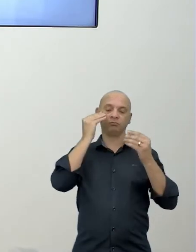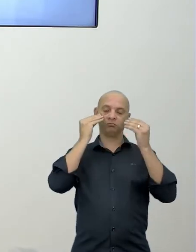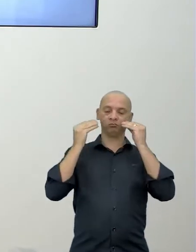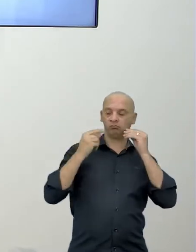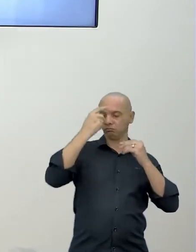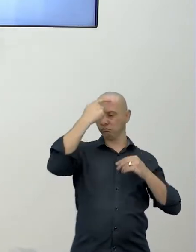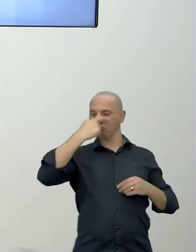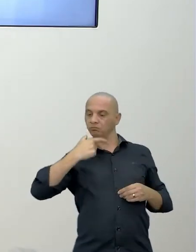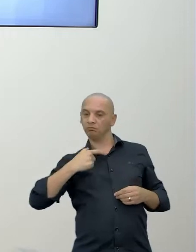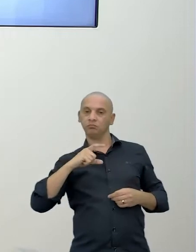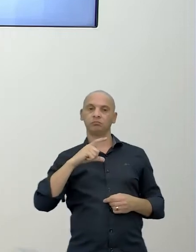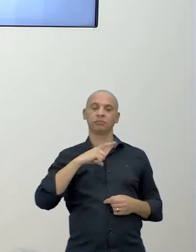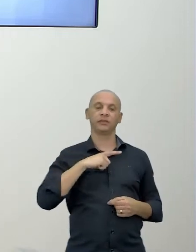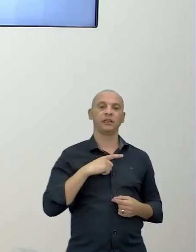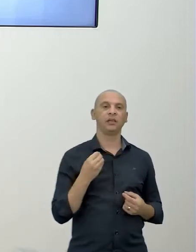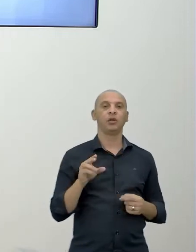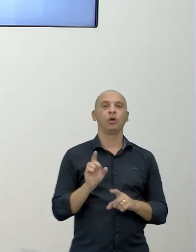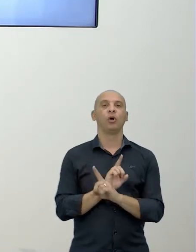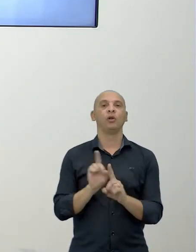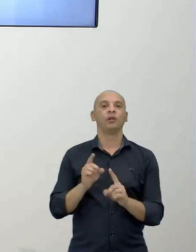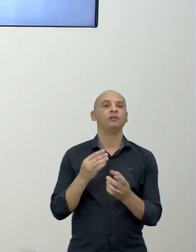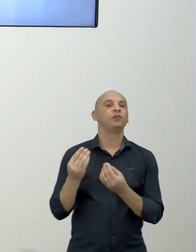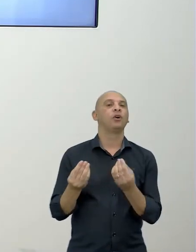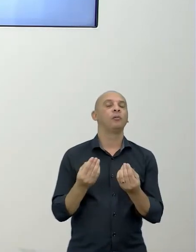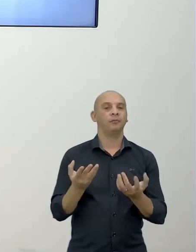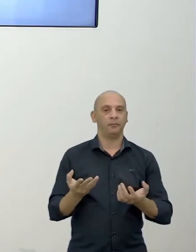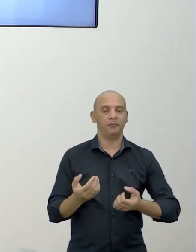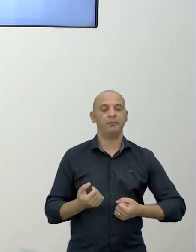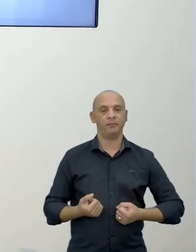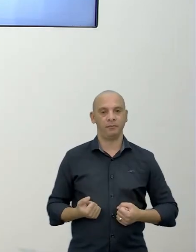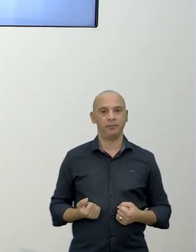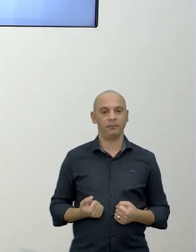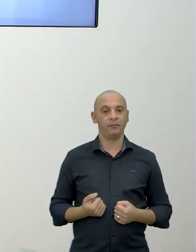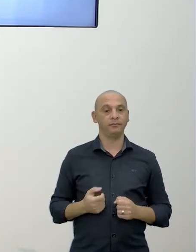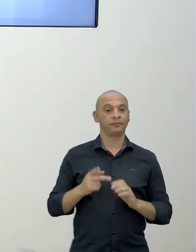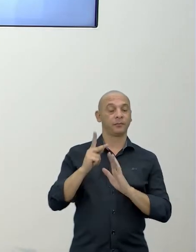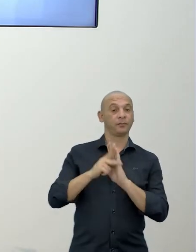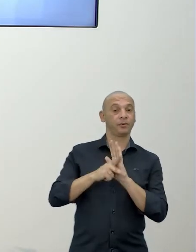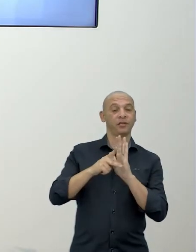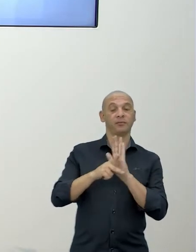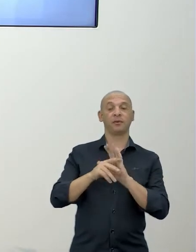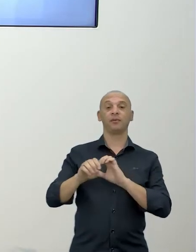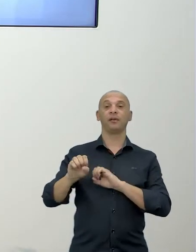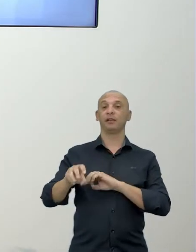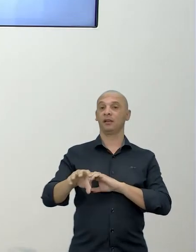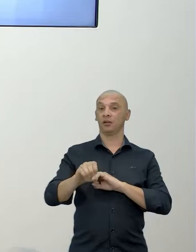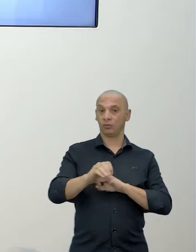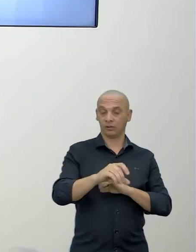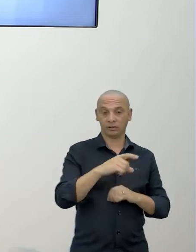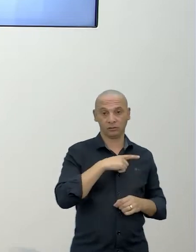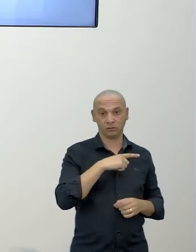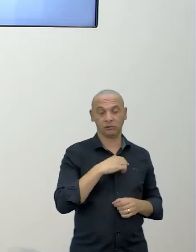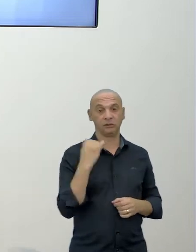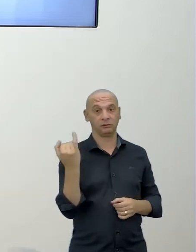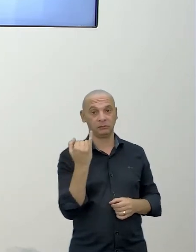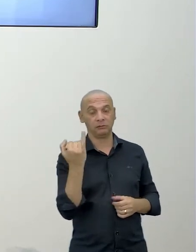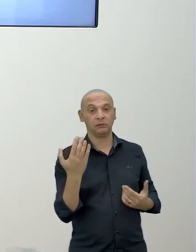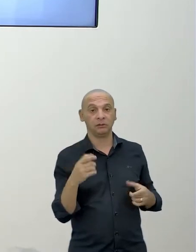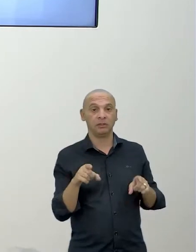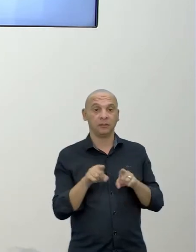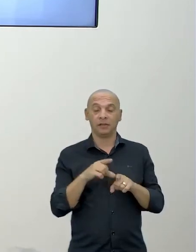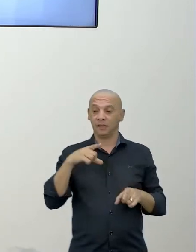em gira algum objetivo estético, algum objetivo de corpo ou algo do